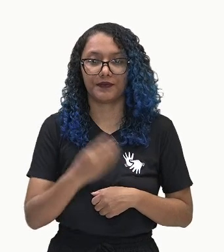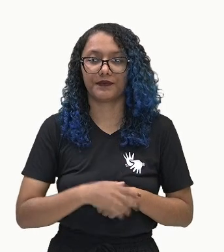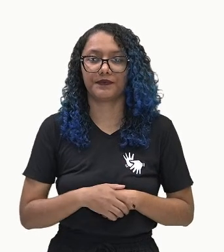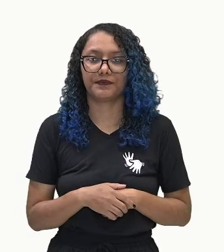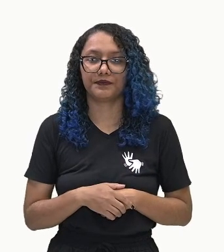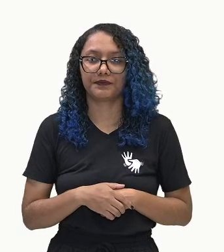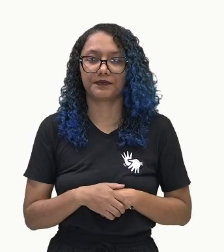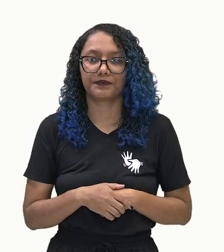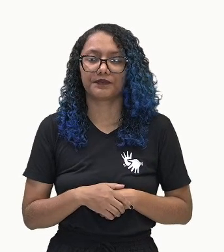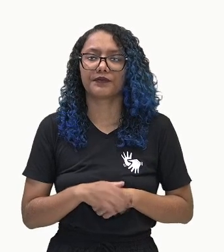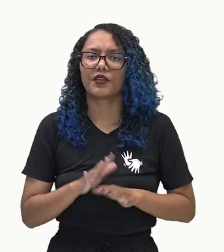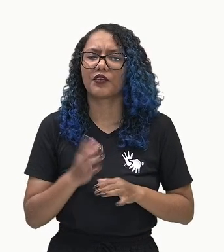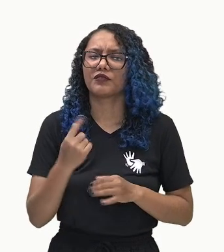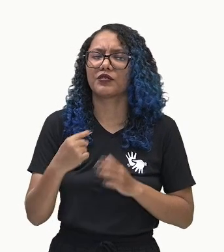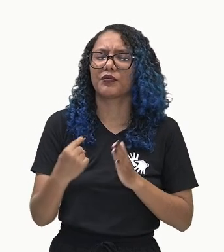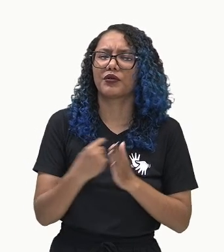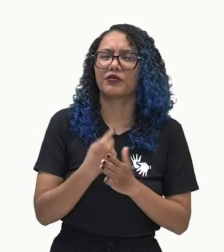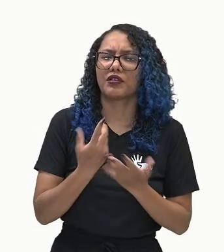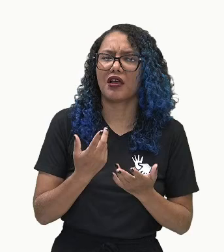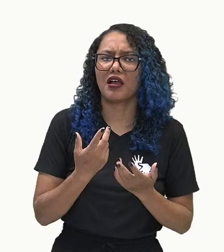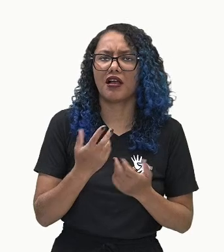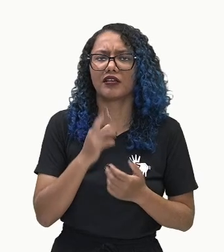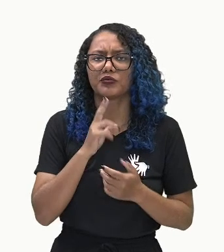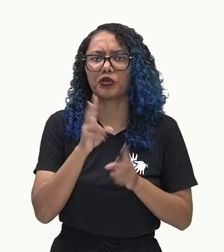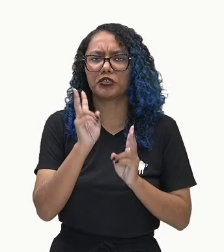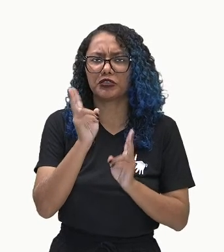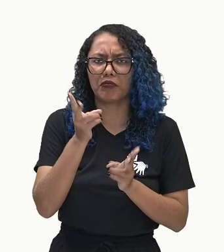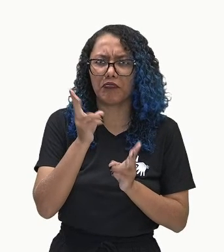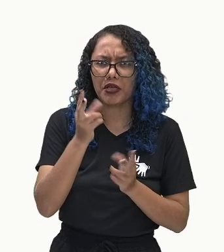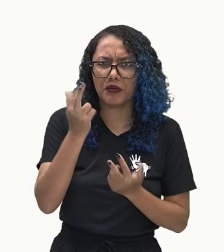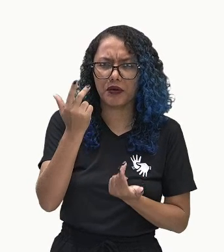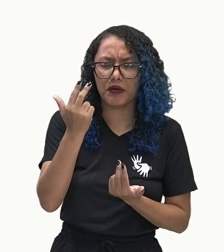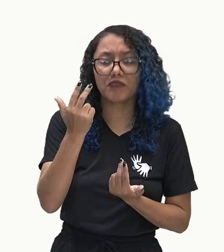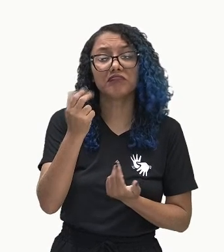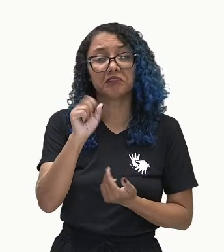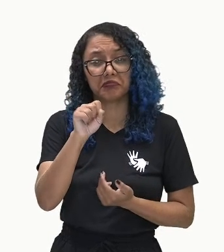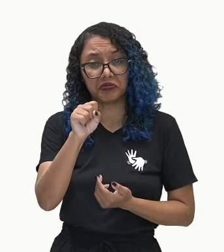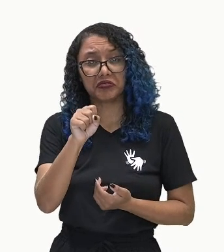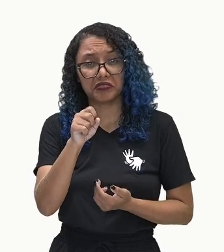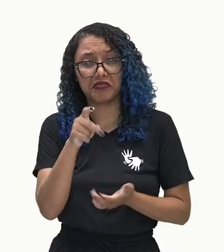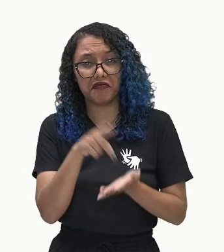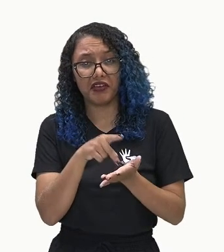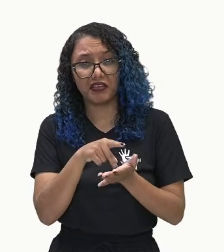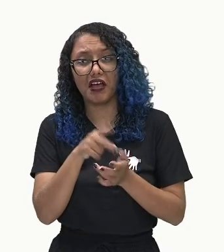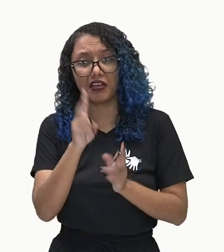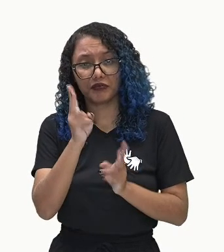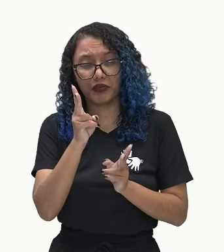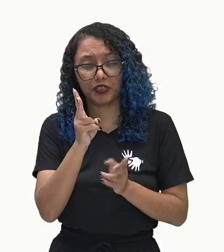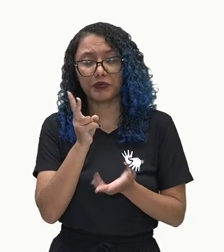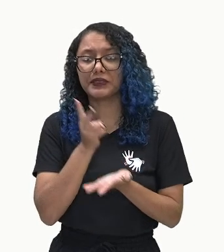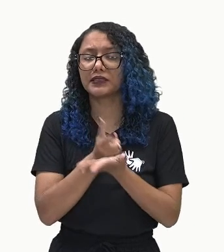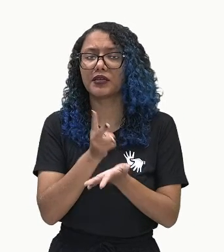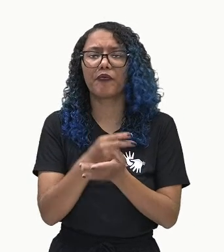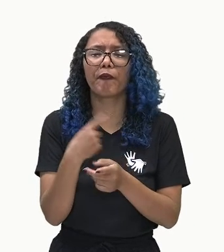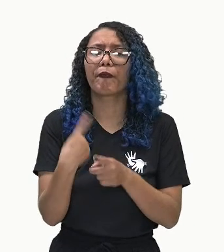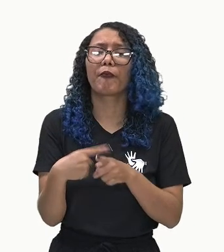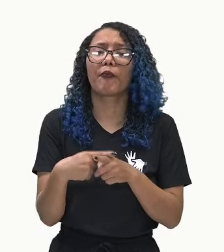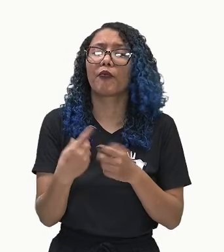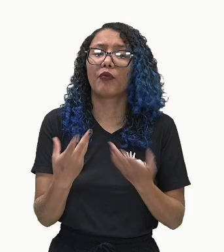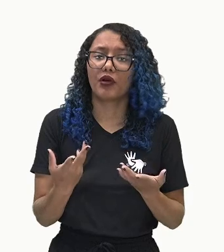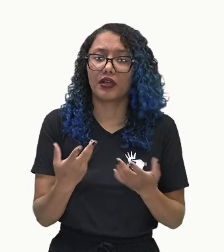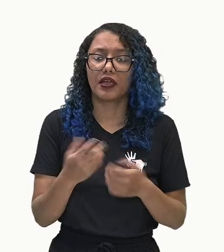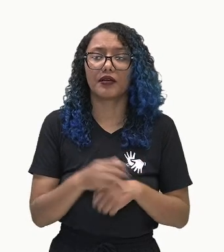Professor, foi a mesma resposta. E sempre será, pessoal, porque estamos trabalhando com as